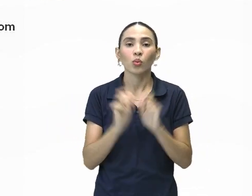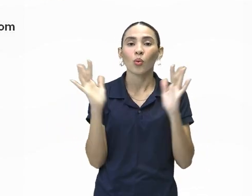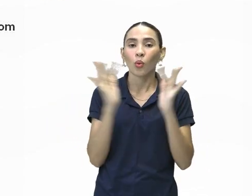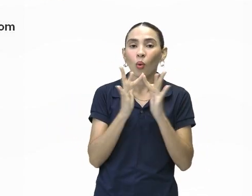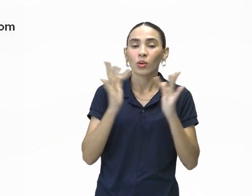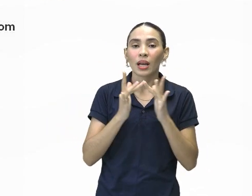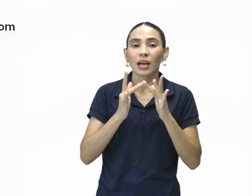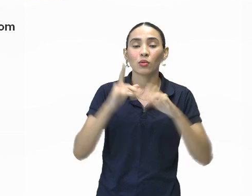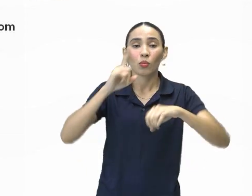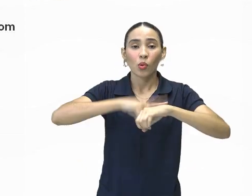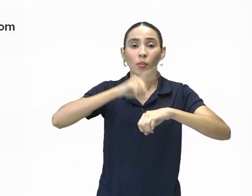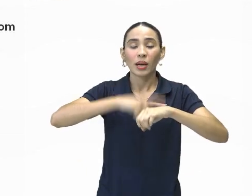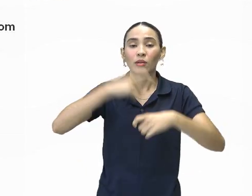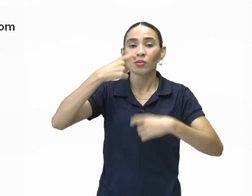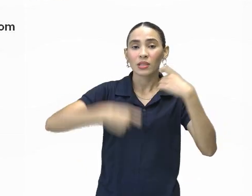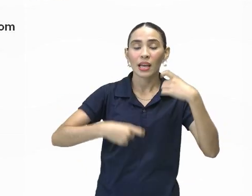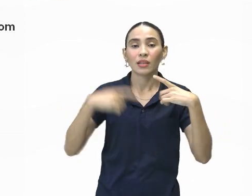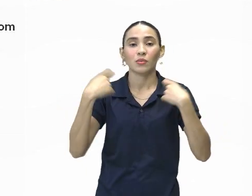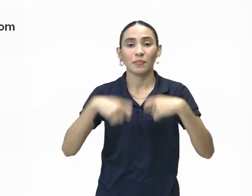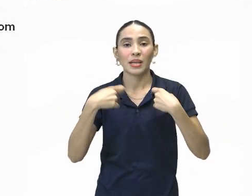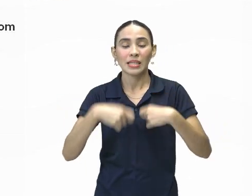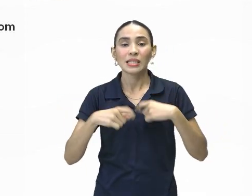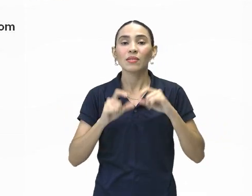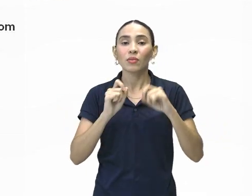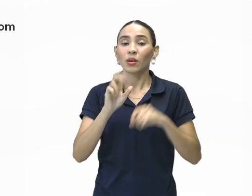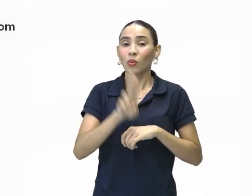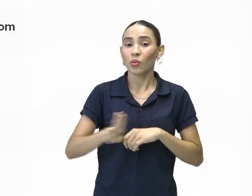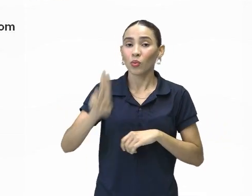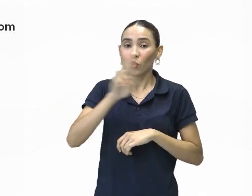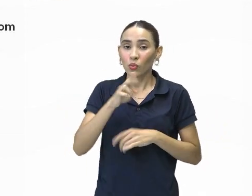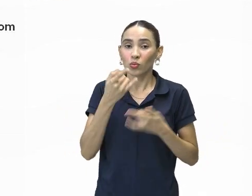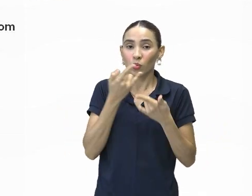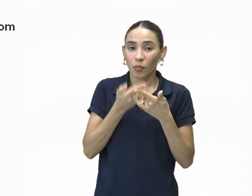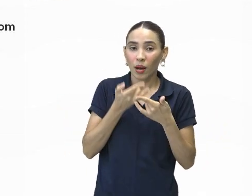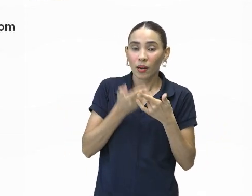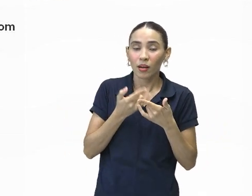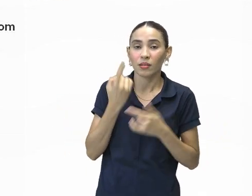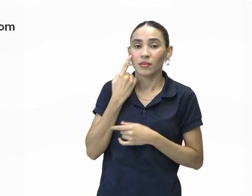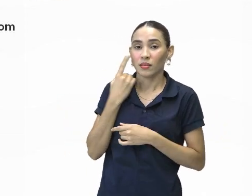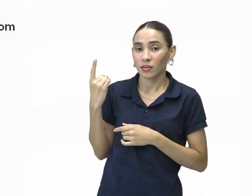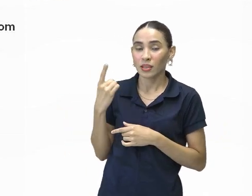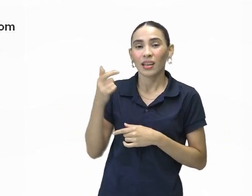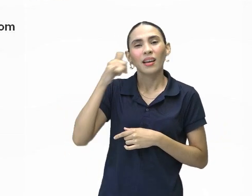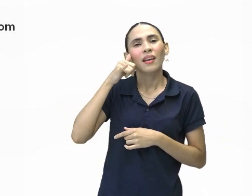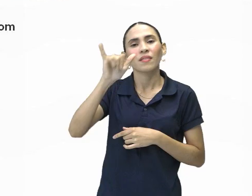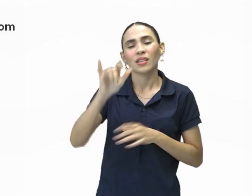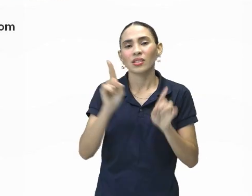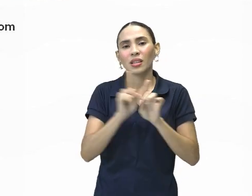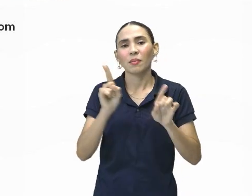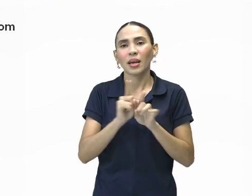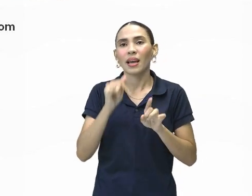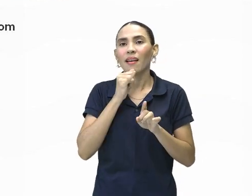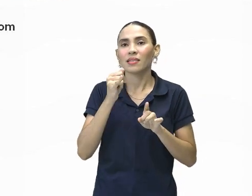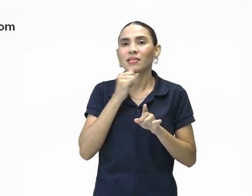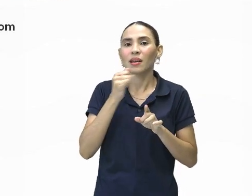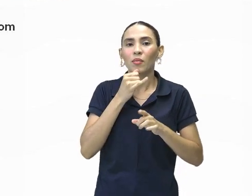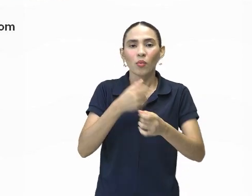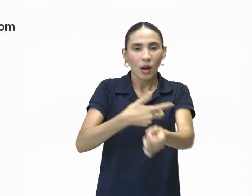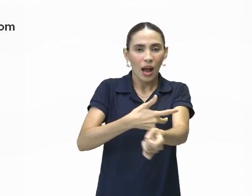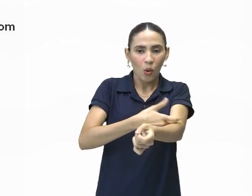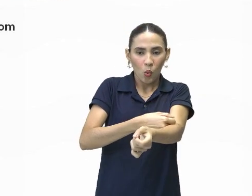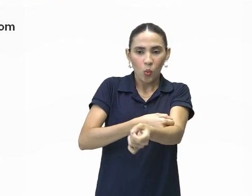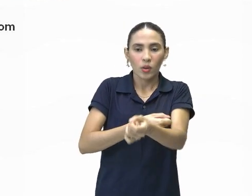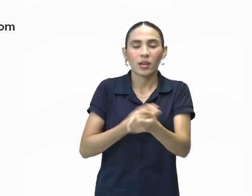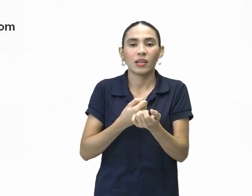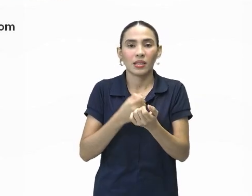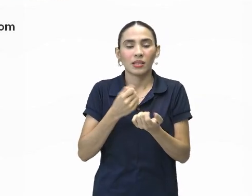contato sexual, né, ele precisa ser com o uso de preservativo. Evite também compartilhar agulhas e seringas